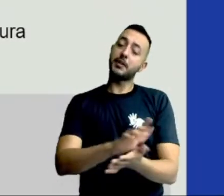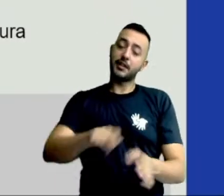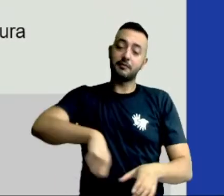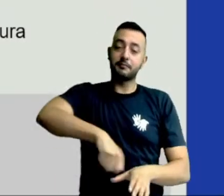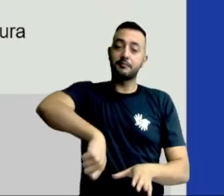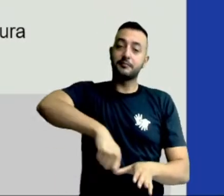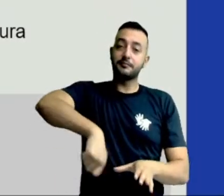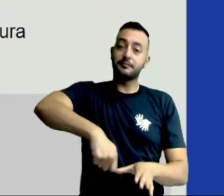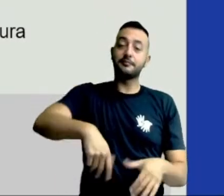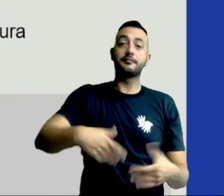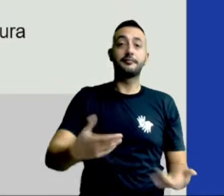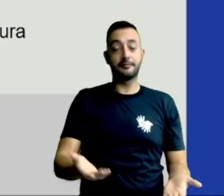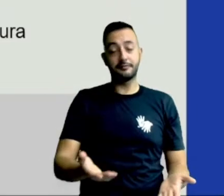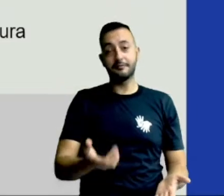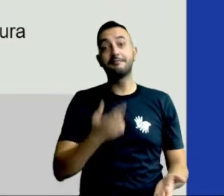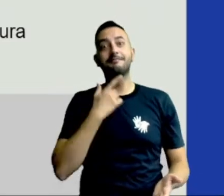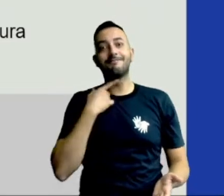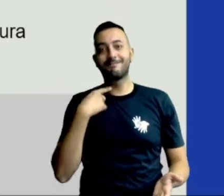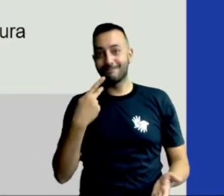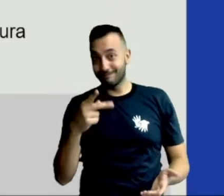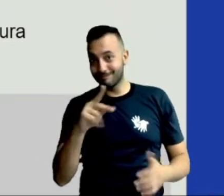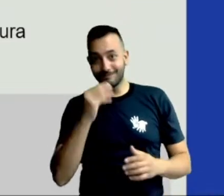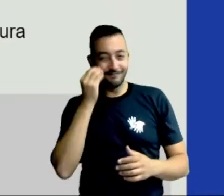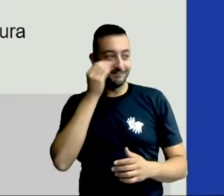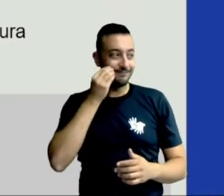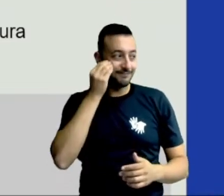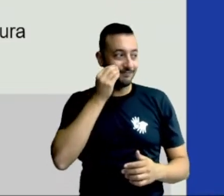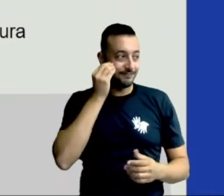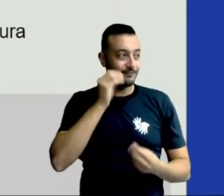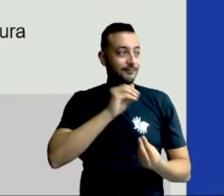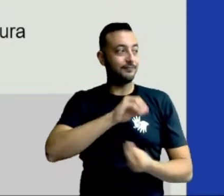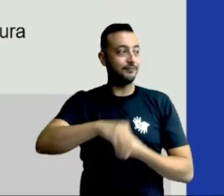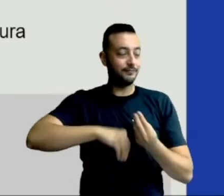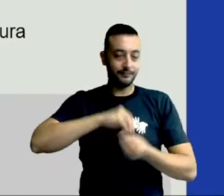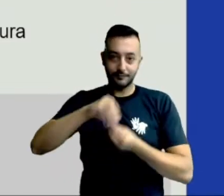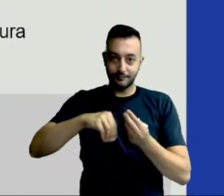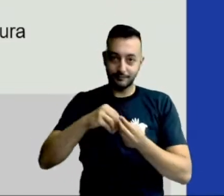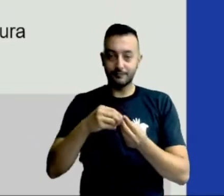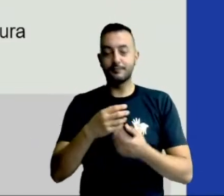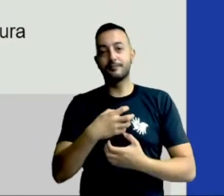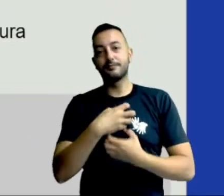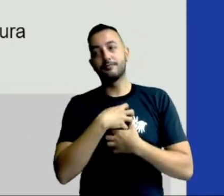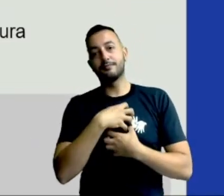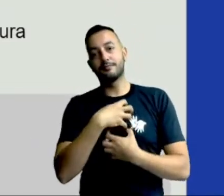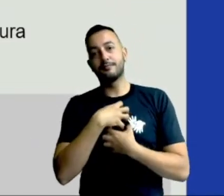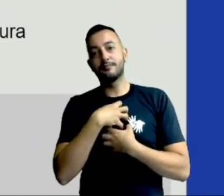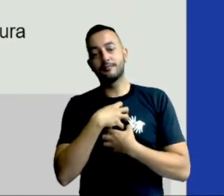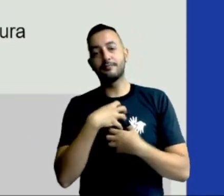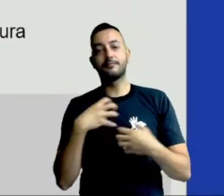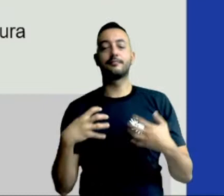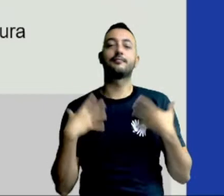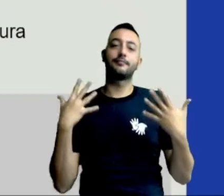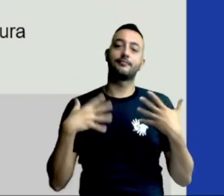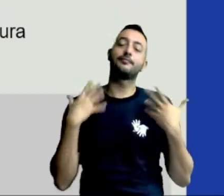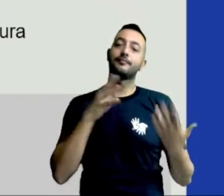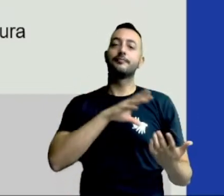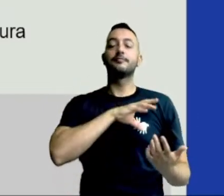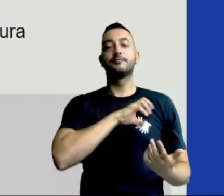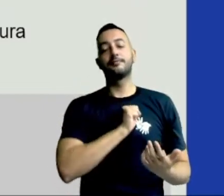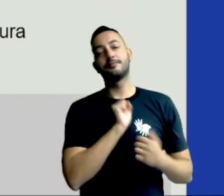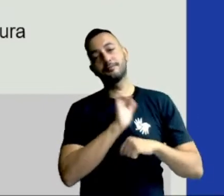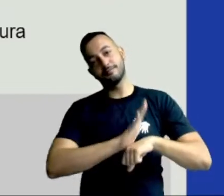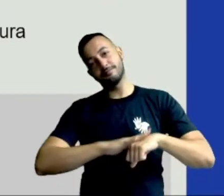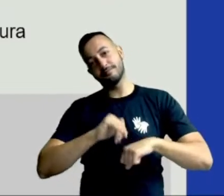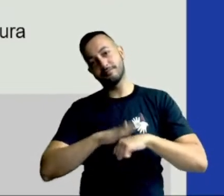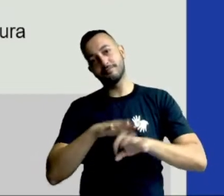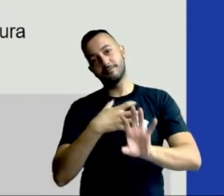panela. Que tal fazer uma experiência? Misturando os sentimentos, alegria, amor,